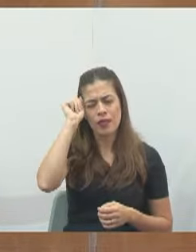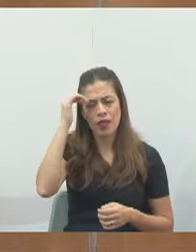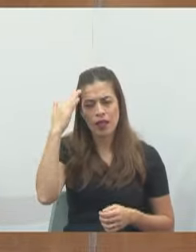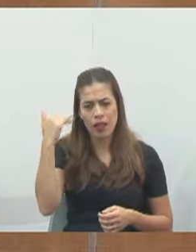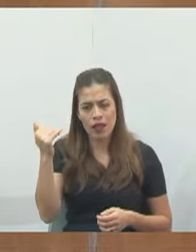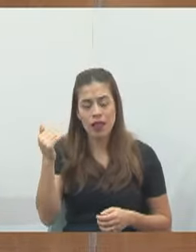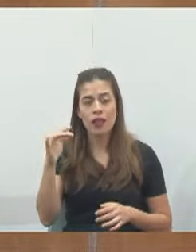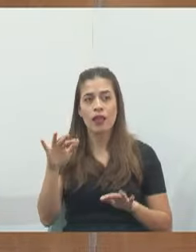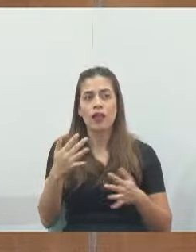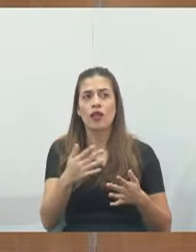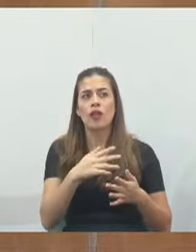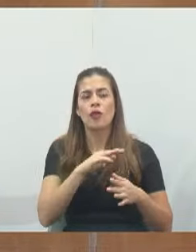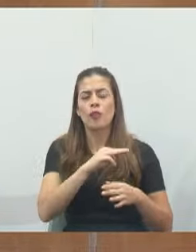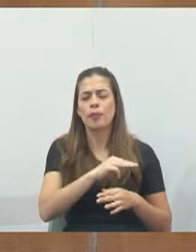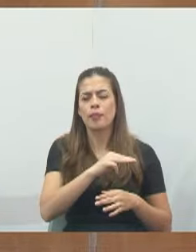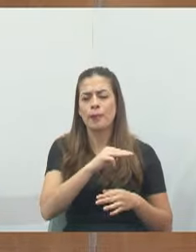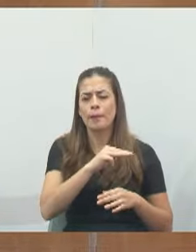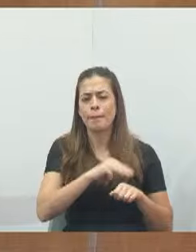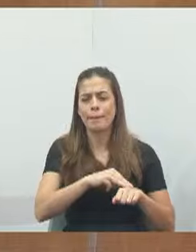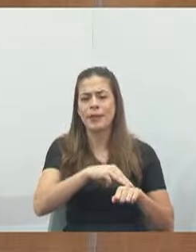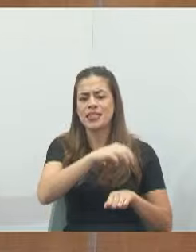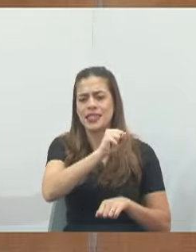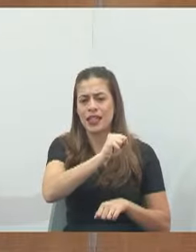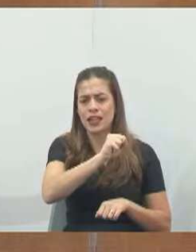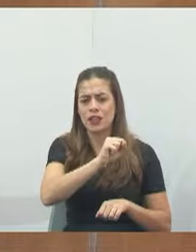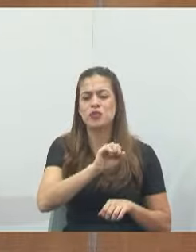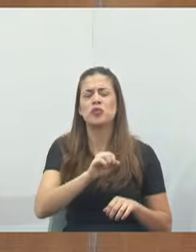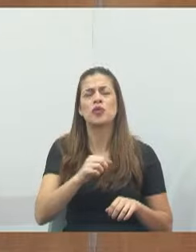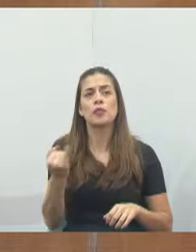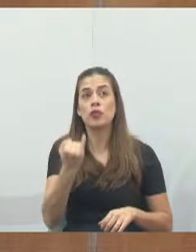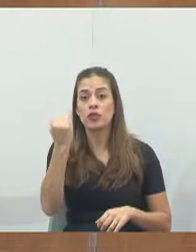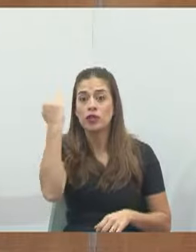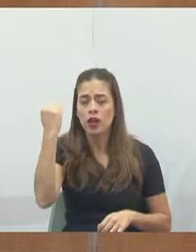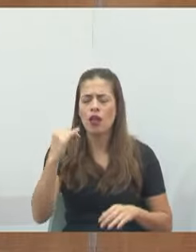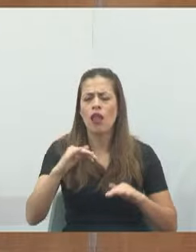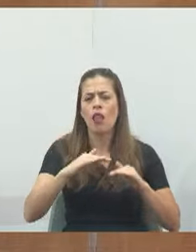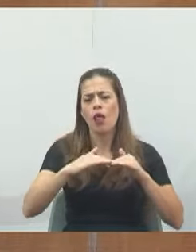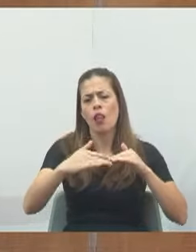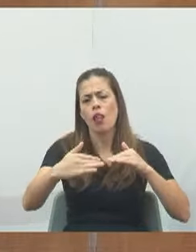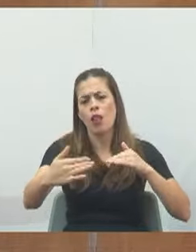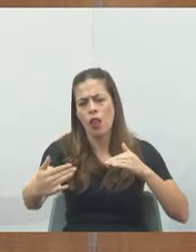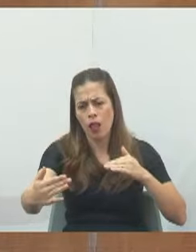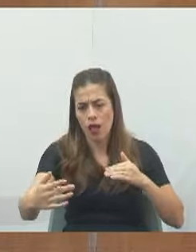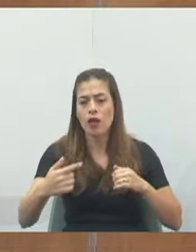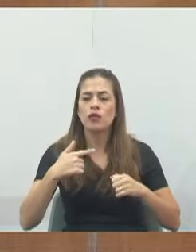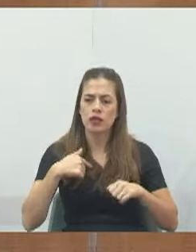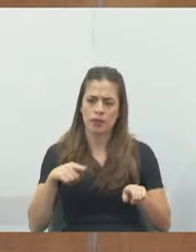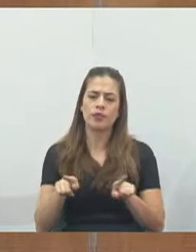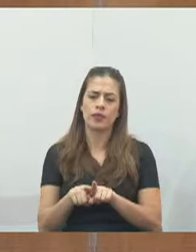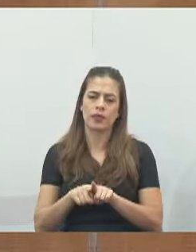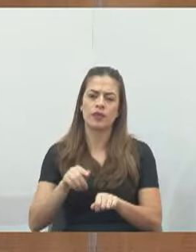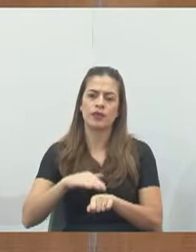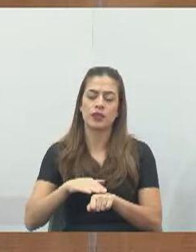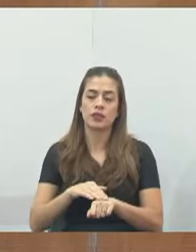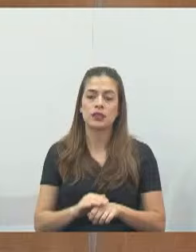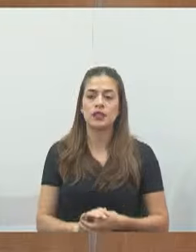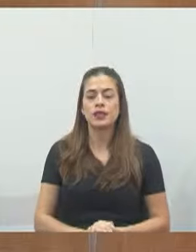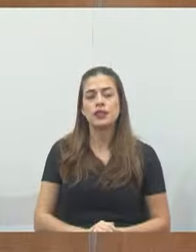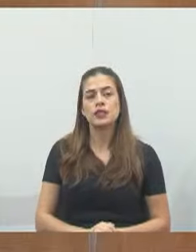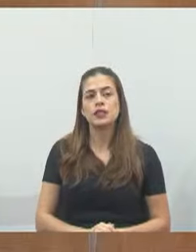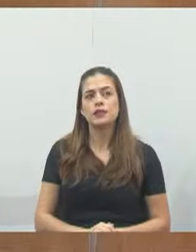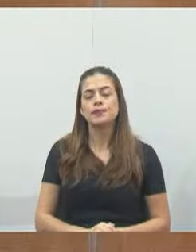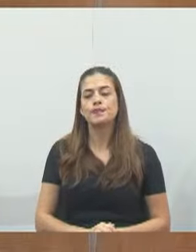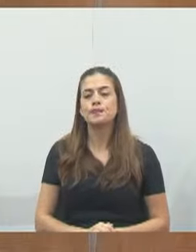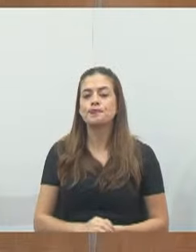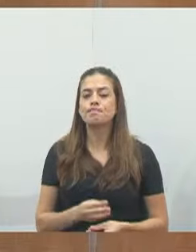respeito disso, o quanto é importante essa nossa trajetória na educação, porque também eu fiz, e